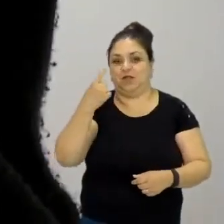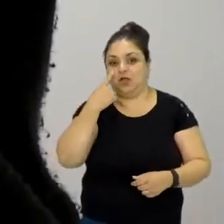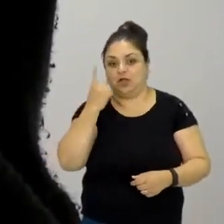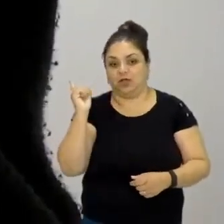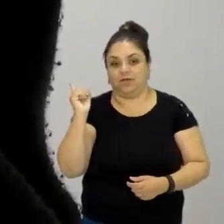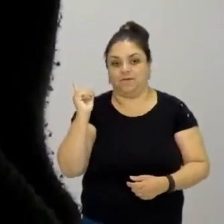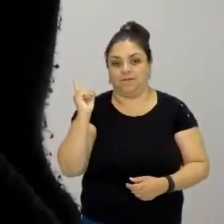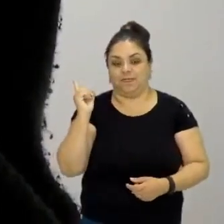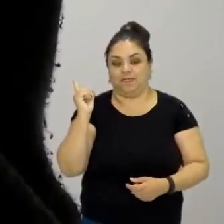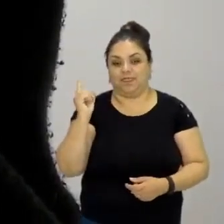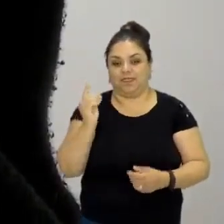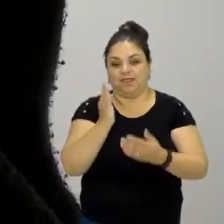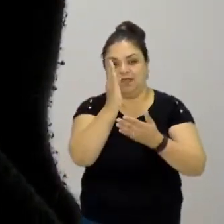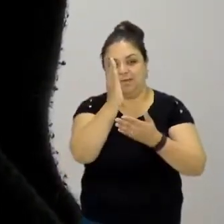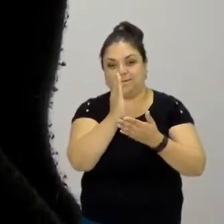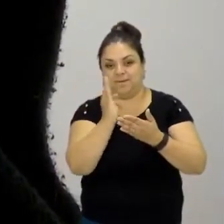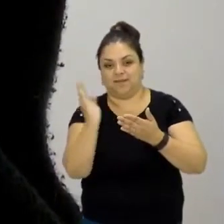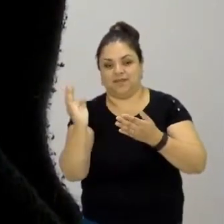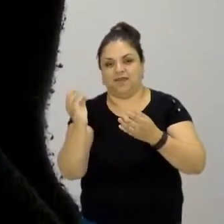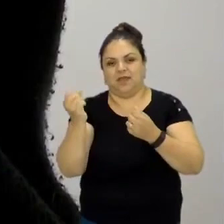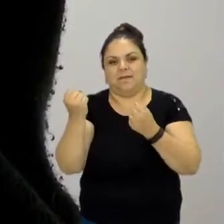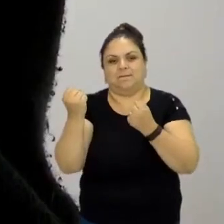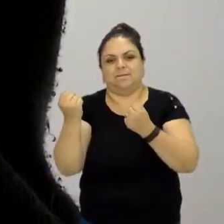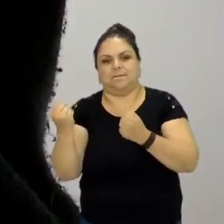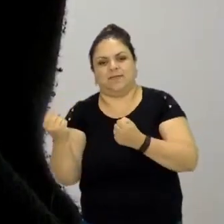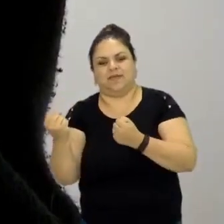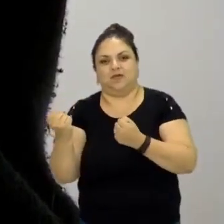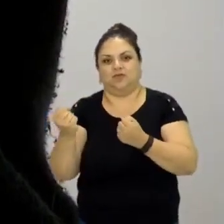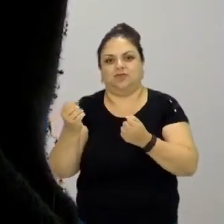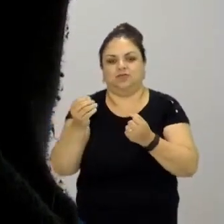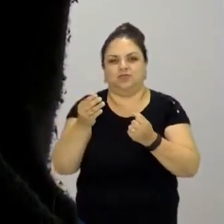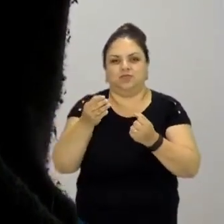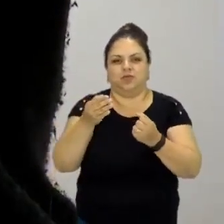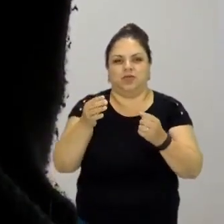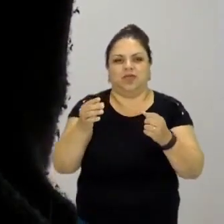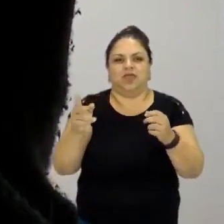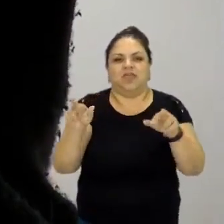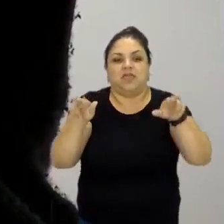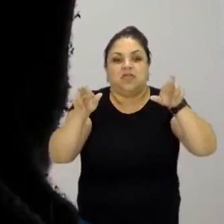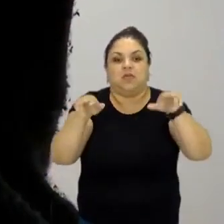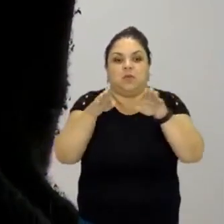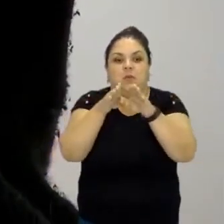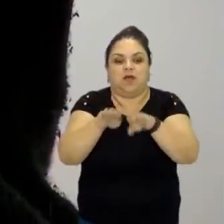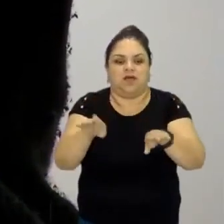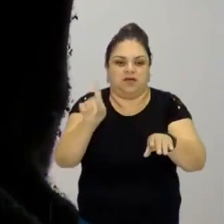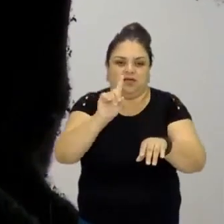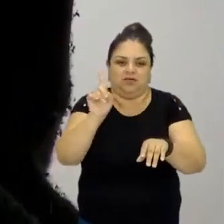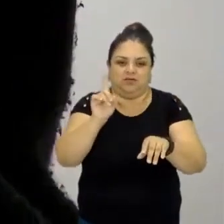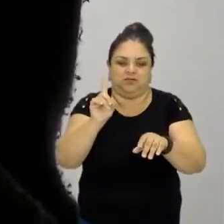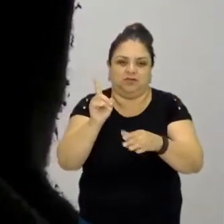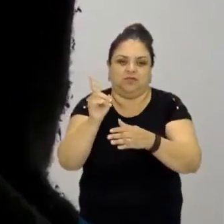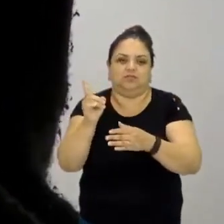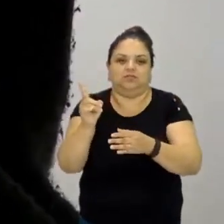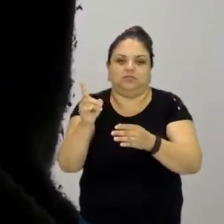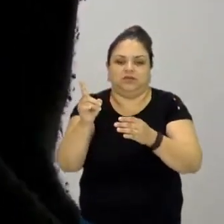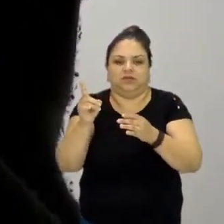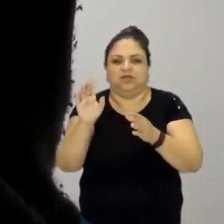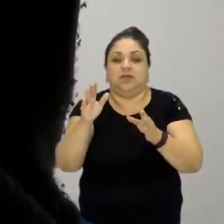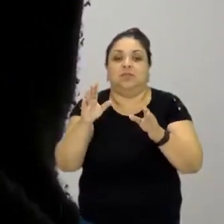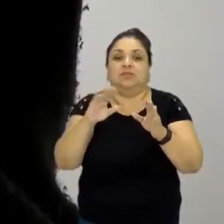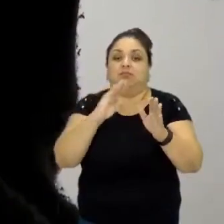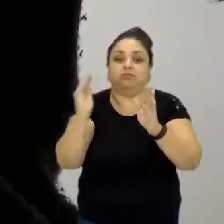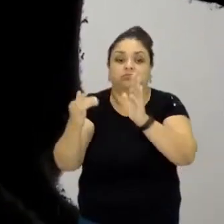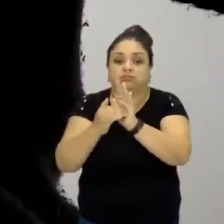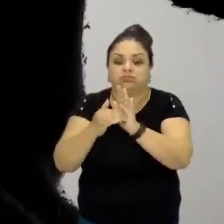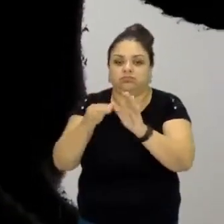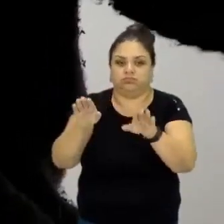mais contraste. Tá vendo que ele não é um peso regular, que ele tá pela metade, ele não tá inteiriço? Isso é uma coisa